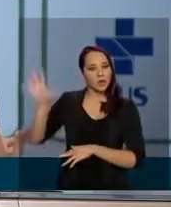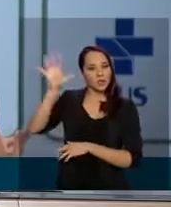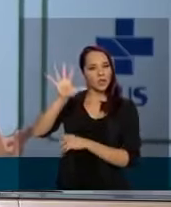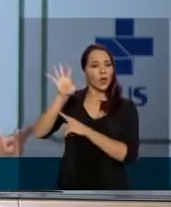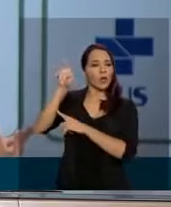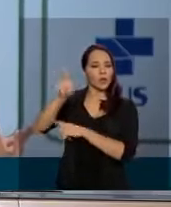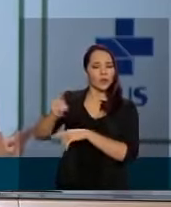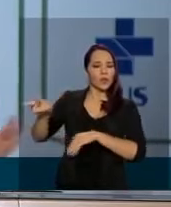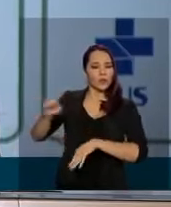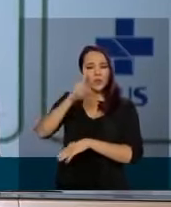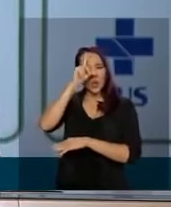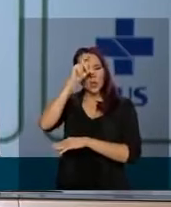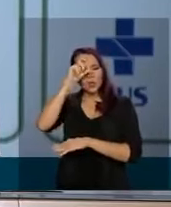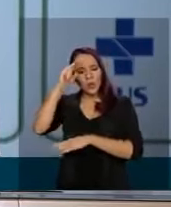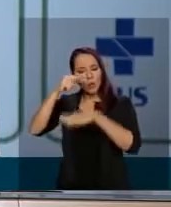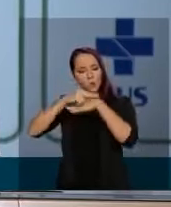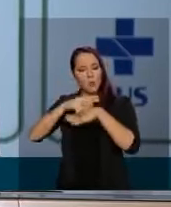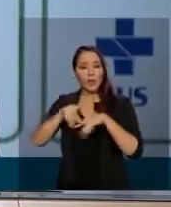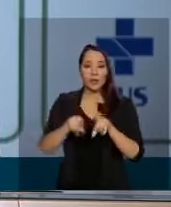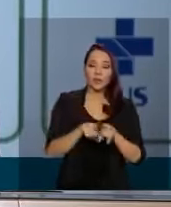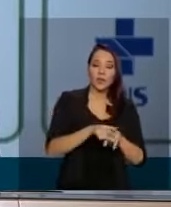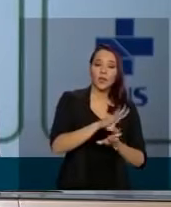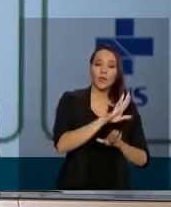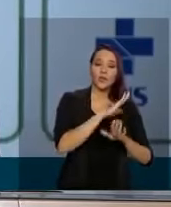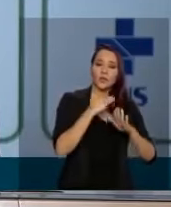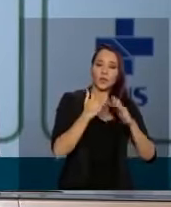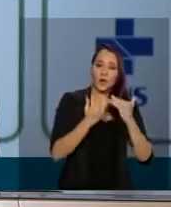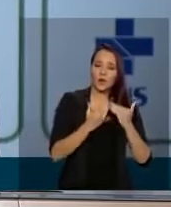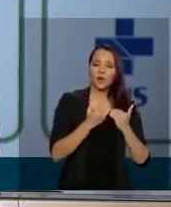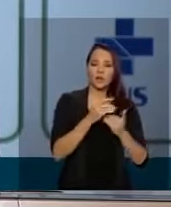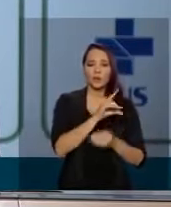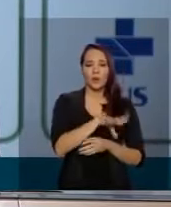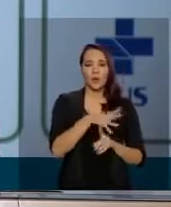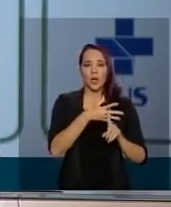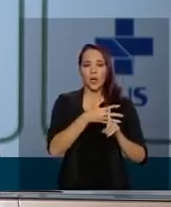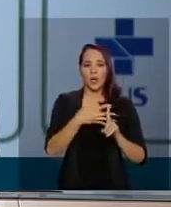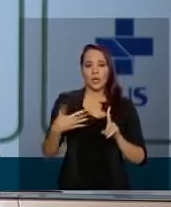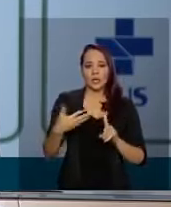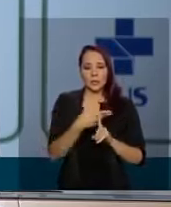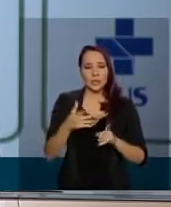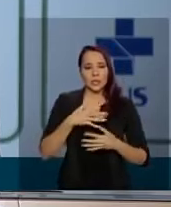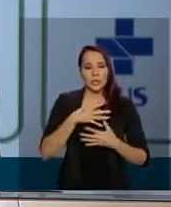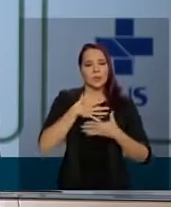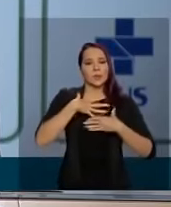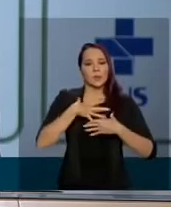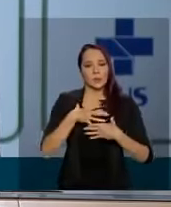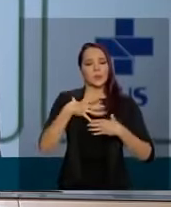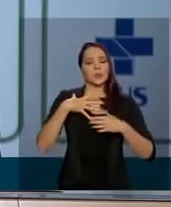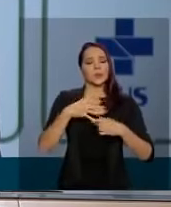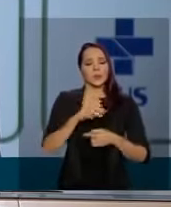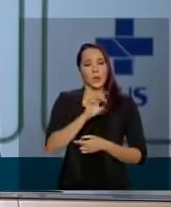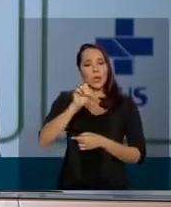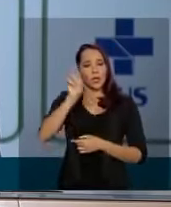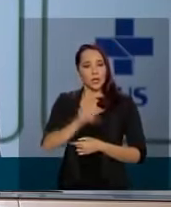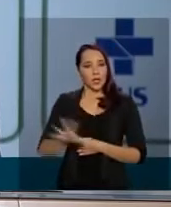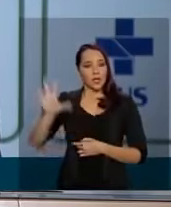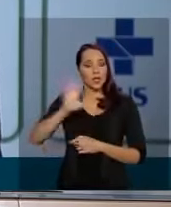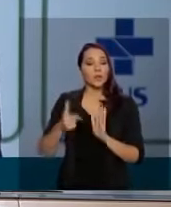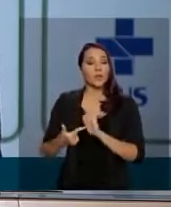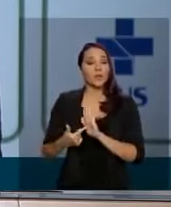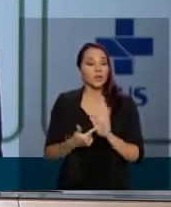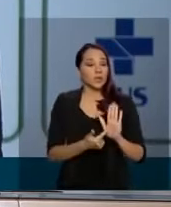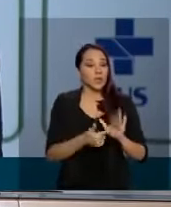de hospitalizações quanto de óbitos, né, por SRAG, por Covid, por região, para mostrarmos